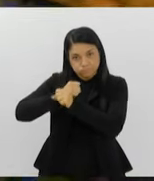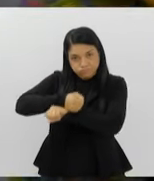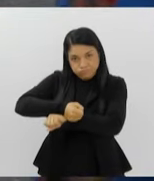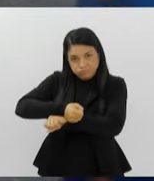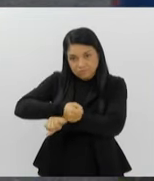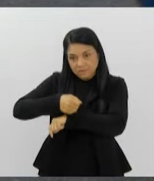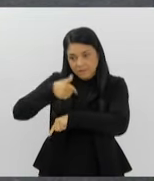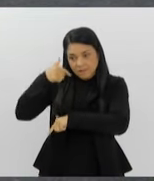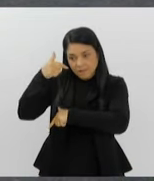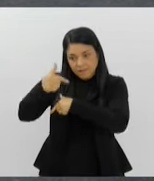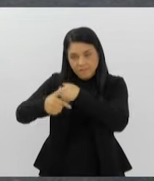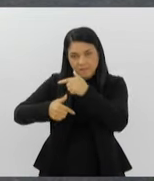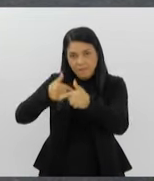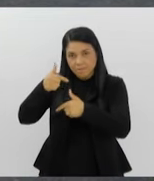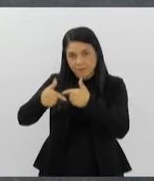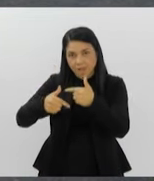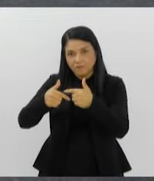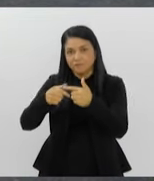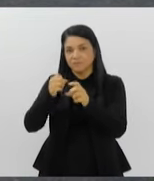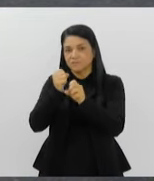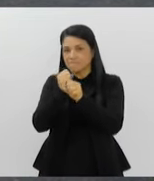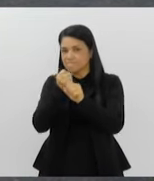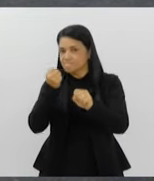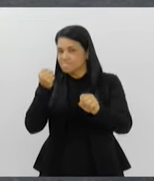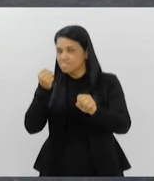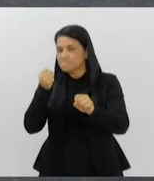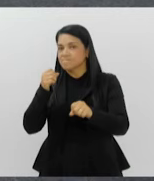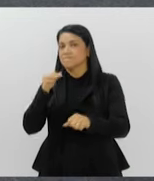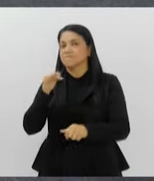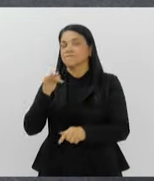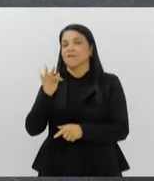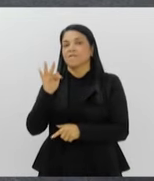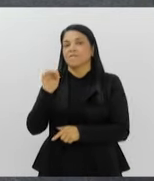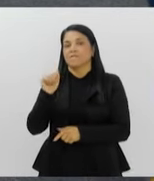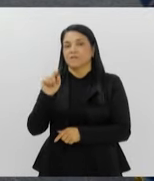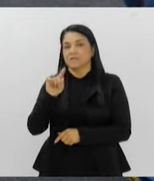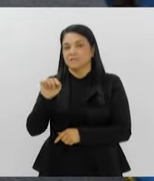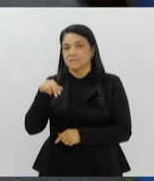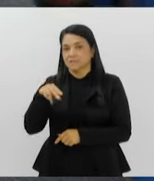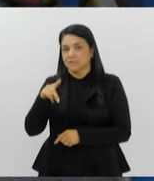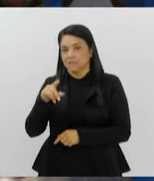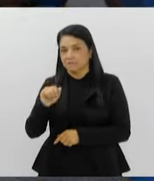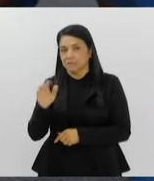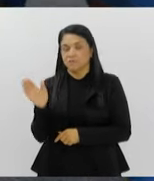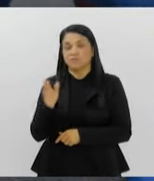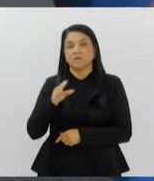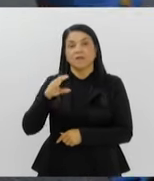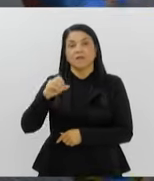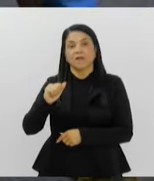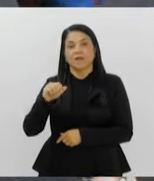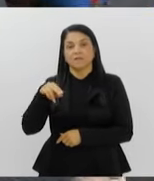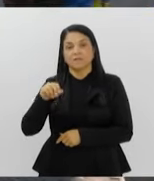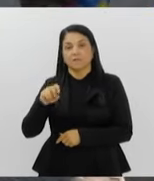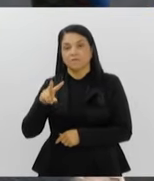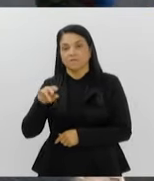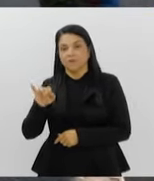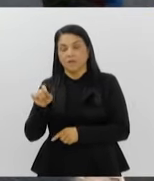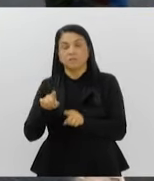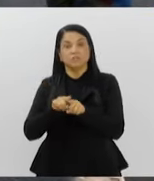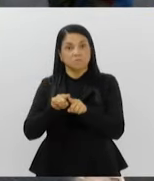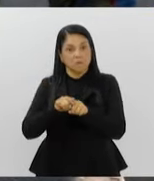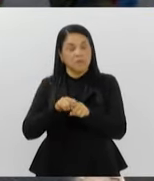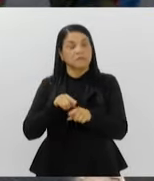trabalho escravo das grandes fazendas, dos canaviais, mas também existe o trabalho urbano